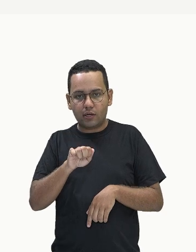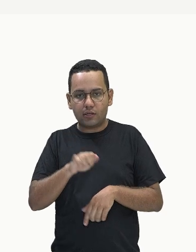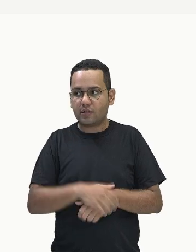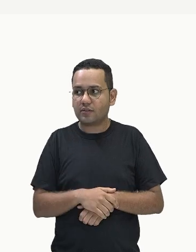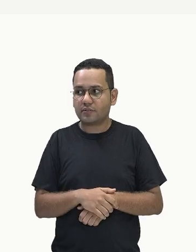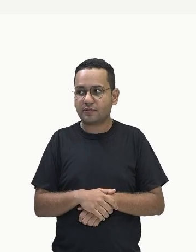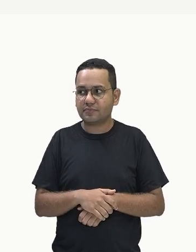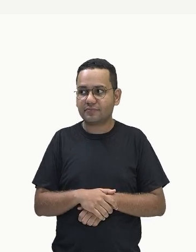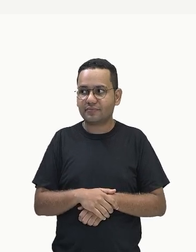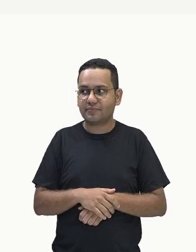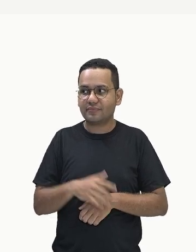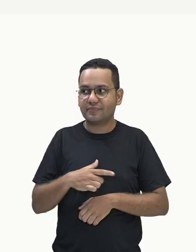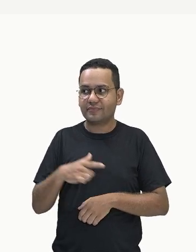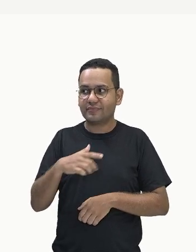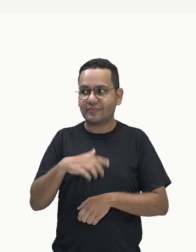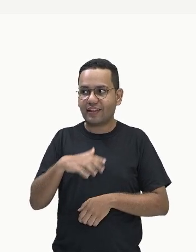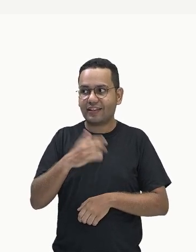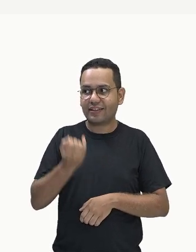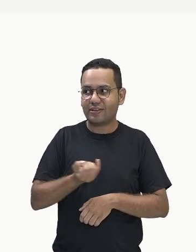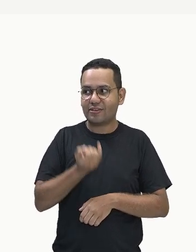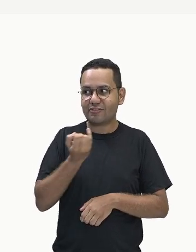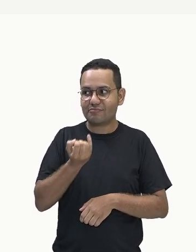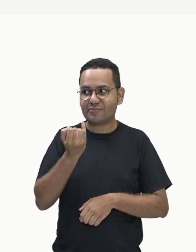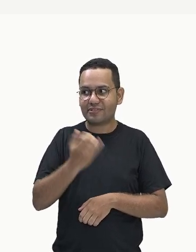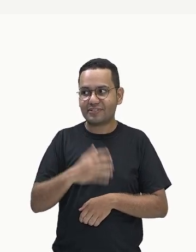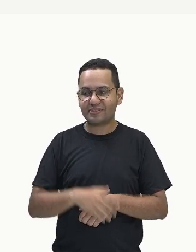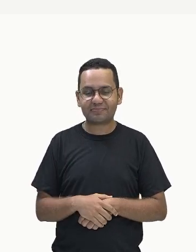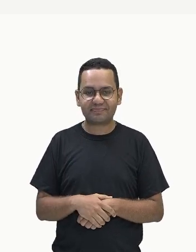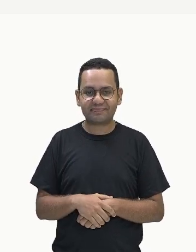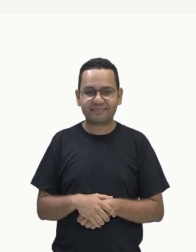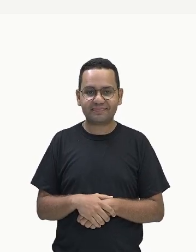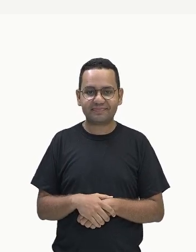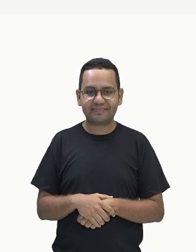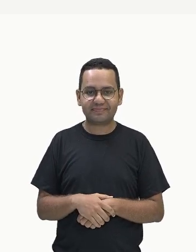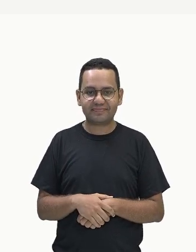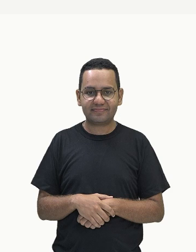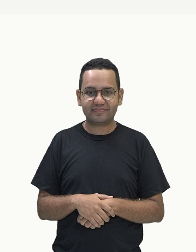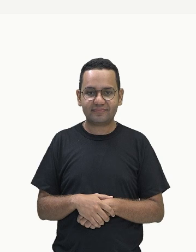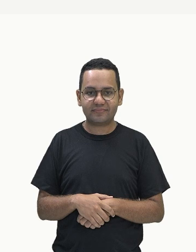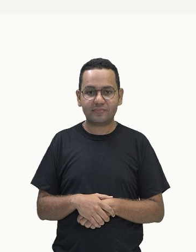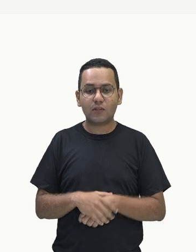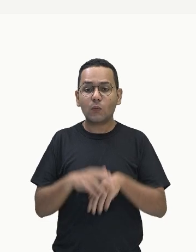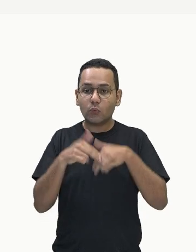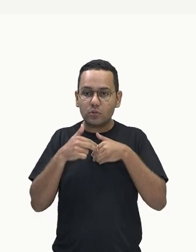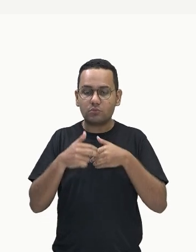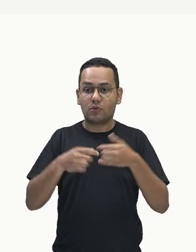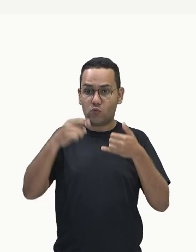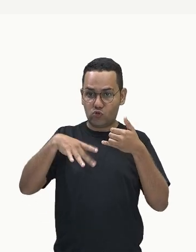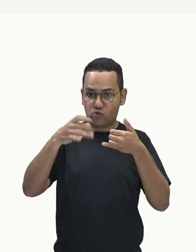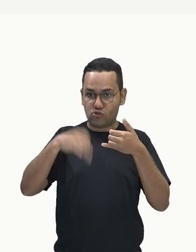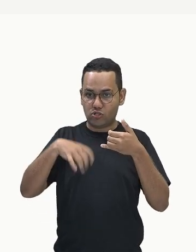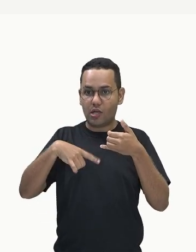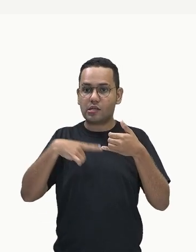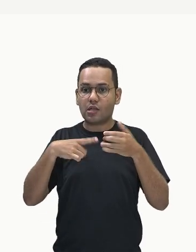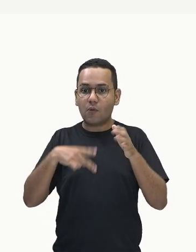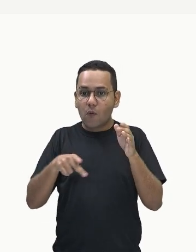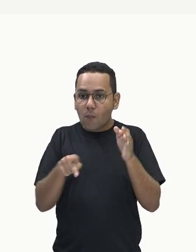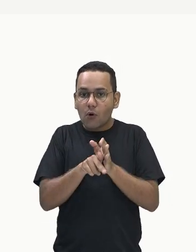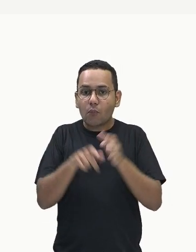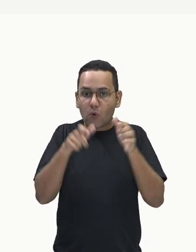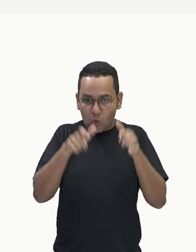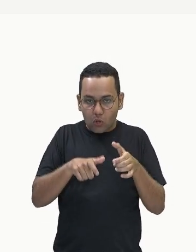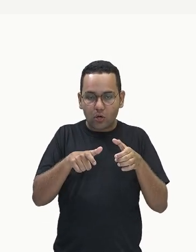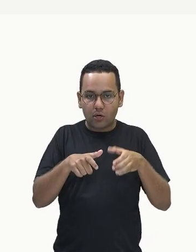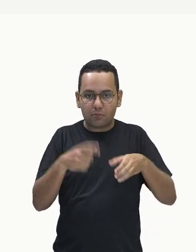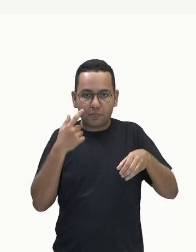um canal diferente, né, do canal vaginal em si, tá bom? Então o xixi, né, a urina sai por um canal, e aqui